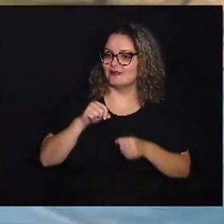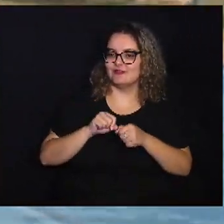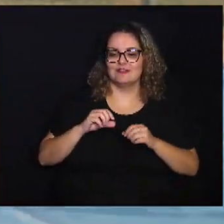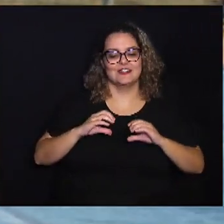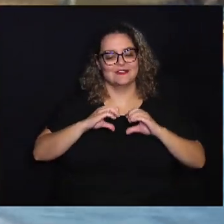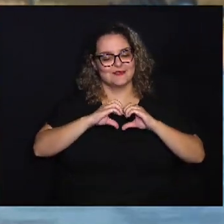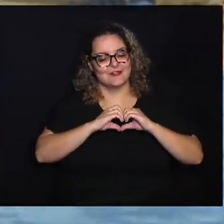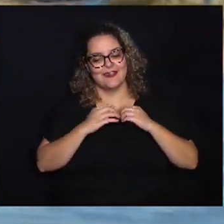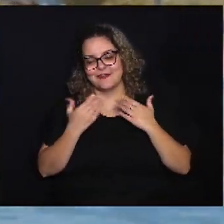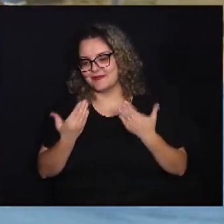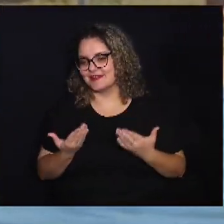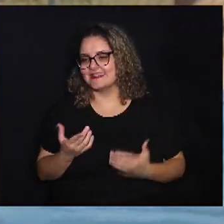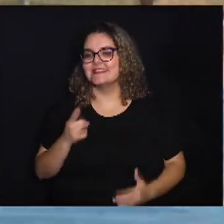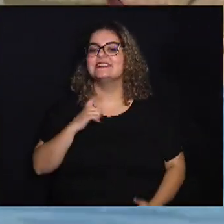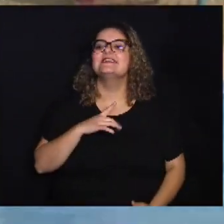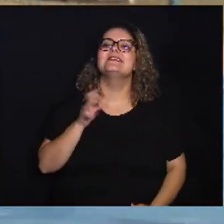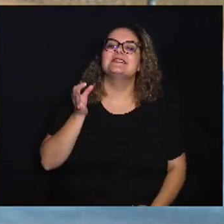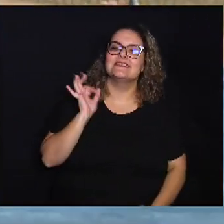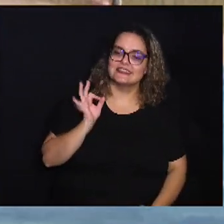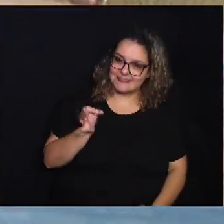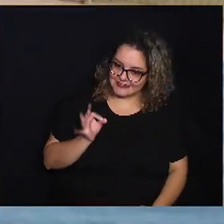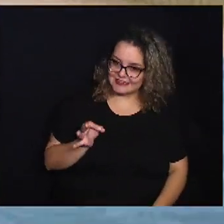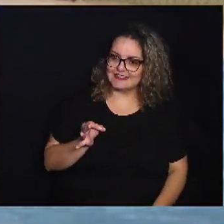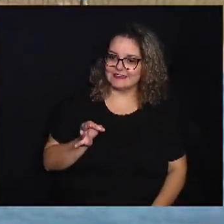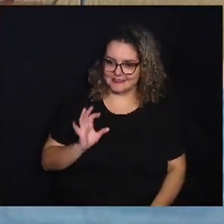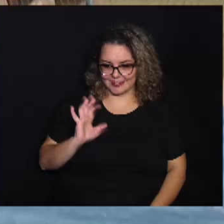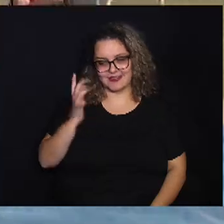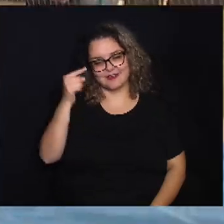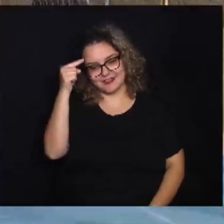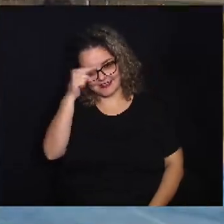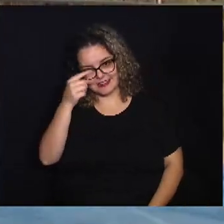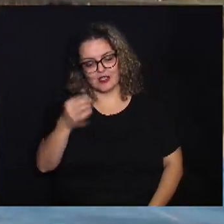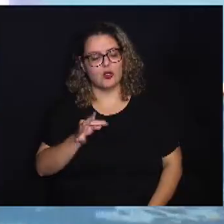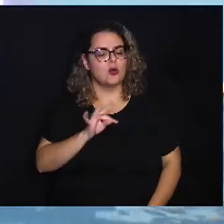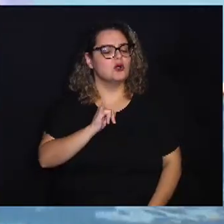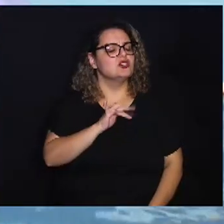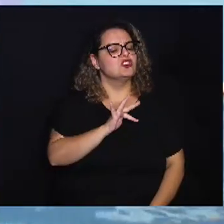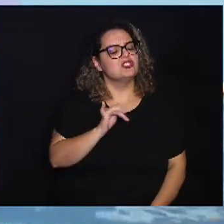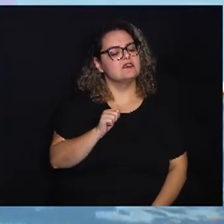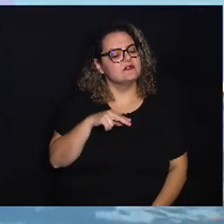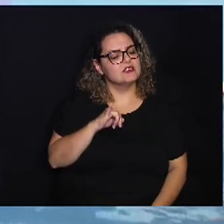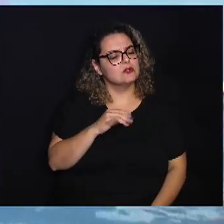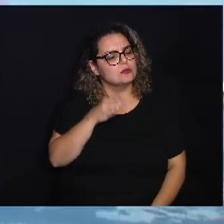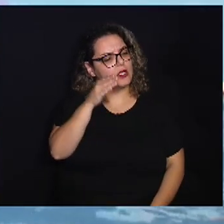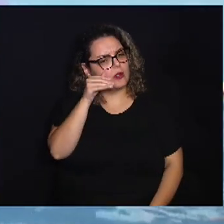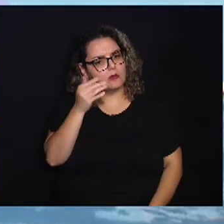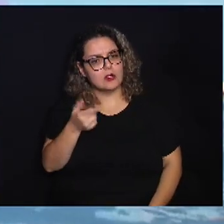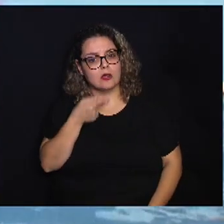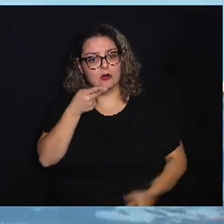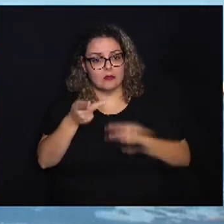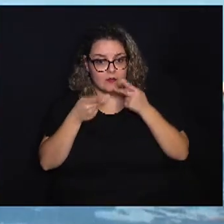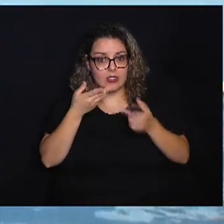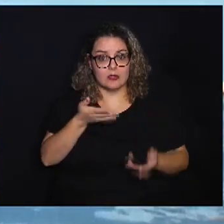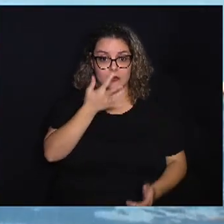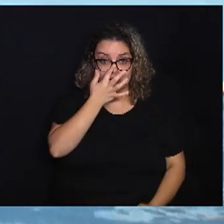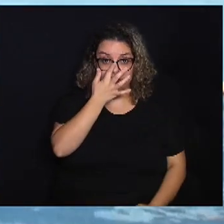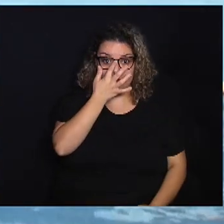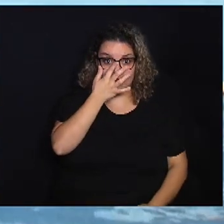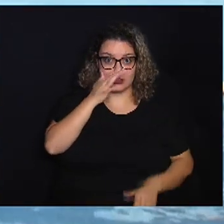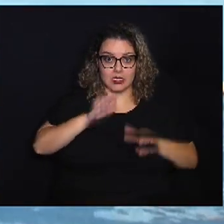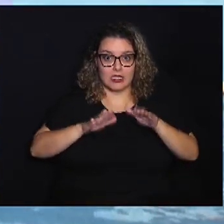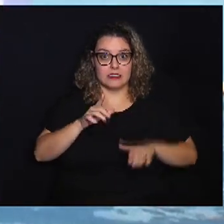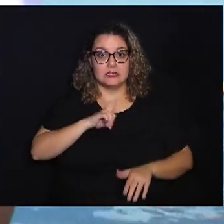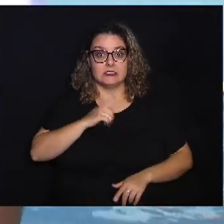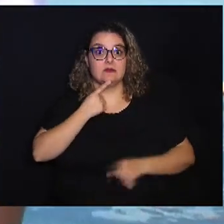amor e pode ter certeza que vai ser isso que vai acontecer lá. Ô, Tiffany, é uma curiosidade. Eu falei aqui que eu às vezes tenho vontade